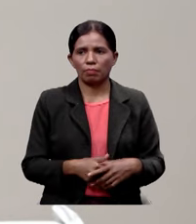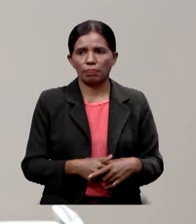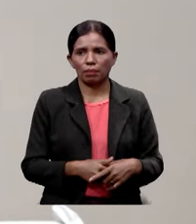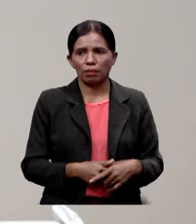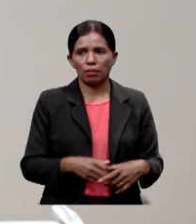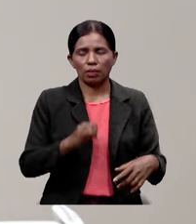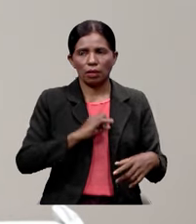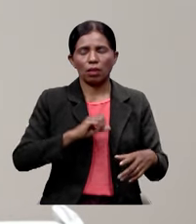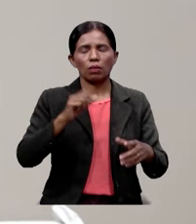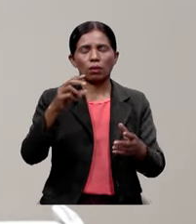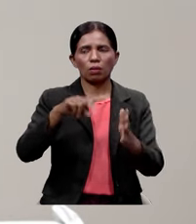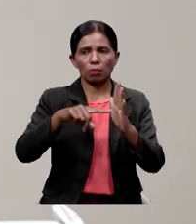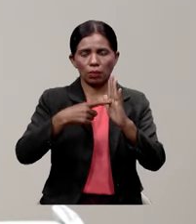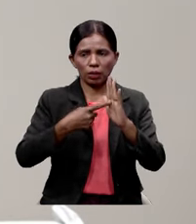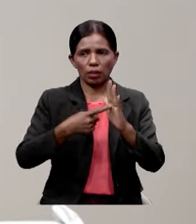ha começa a tama e a